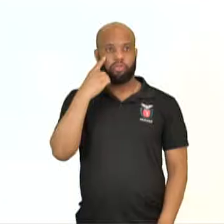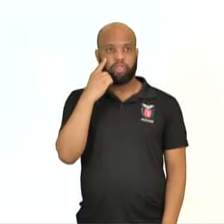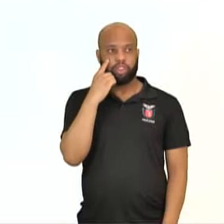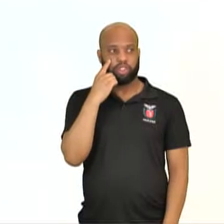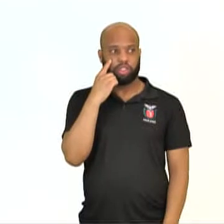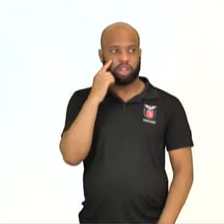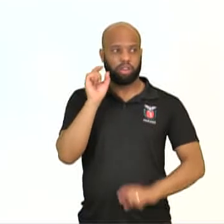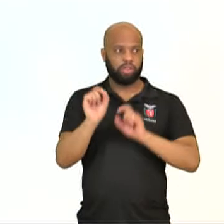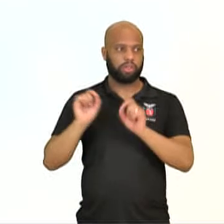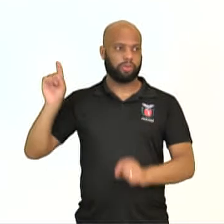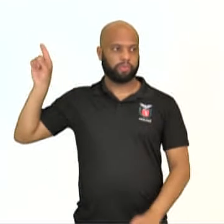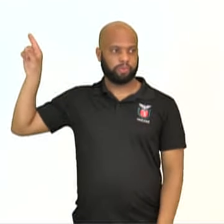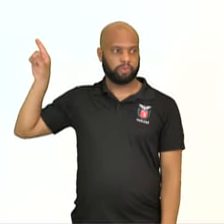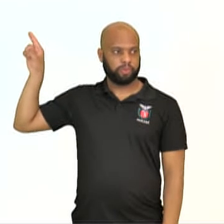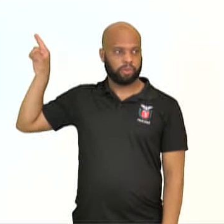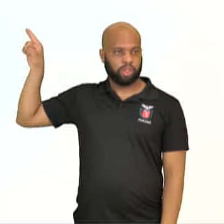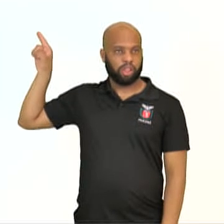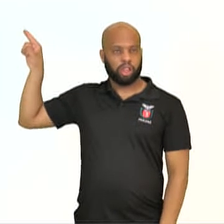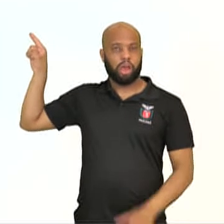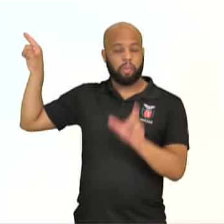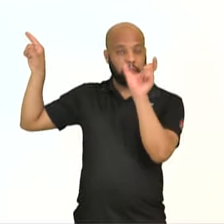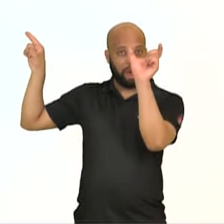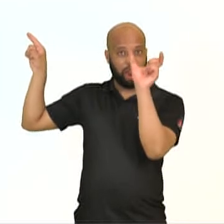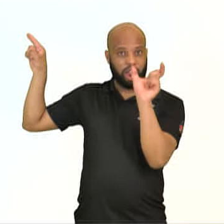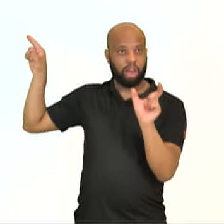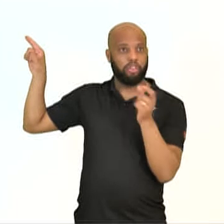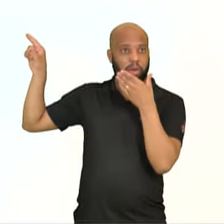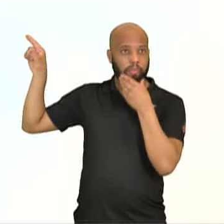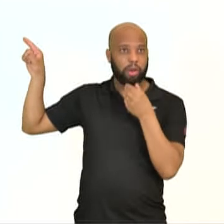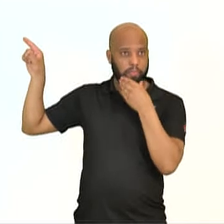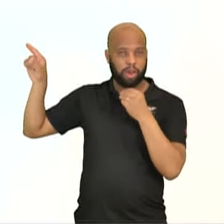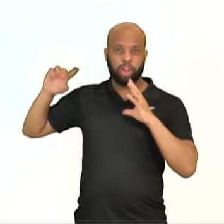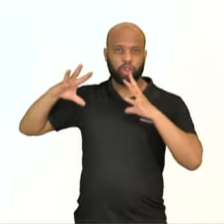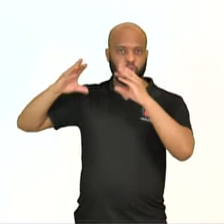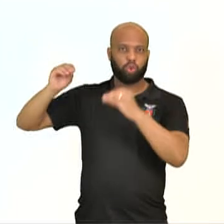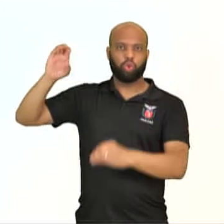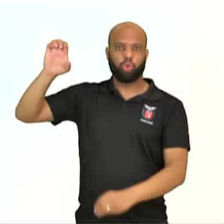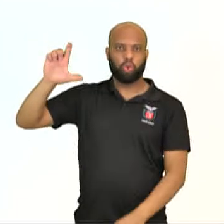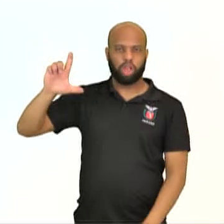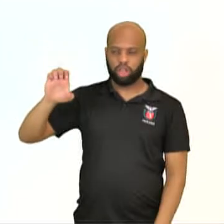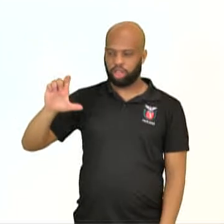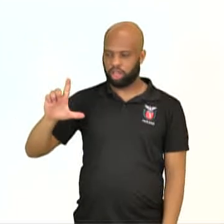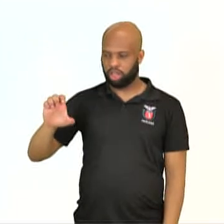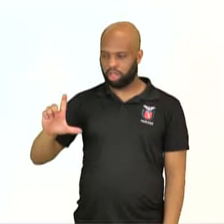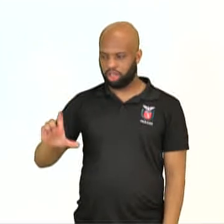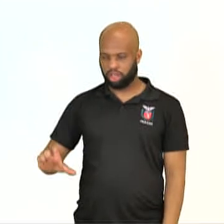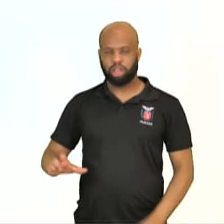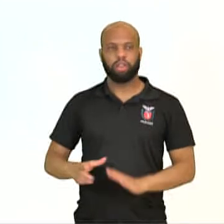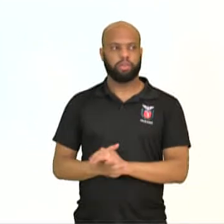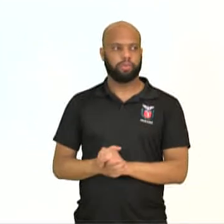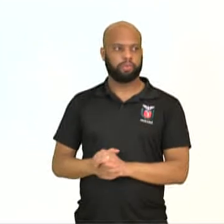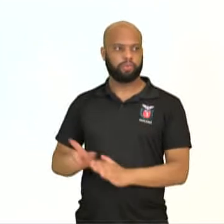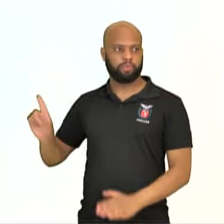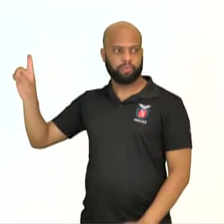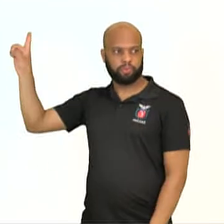el aterrizaje, el coraje, el equipaje, el lenguaje, e as femininas, la